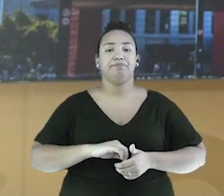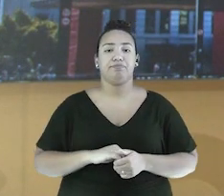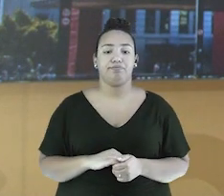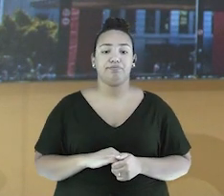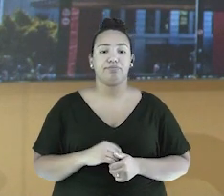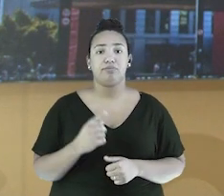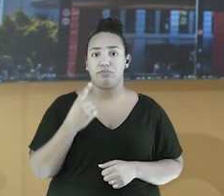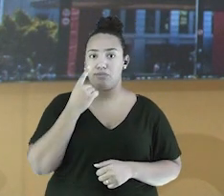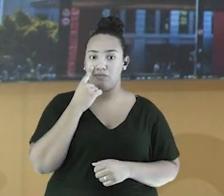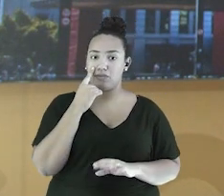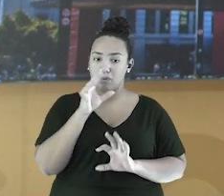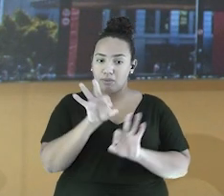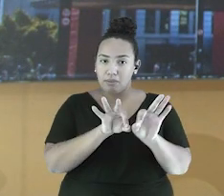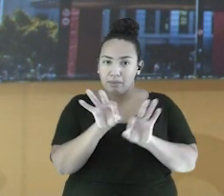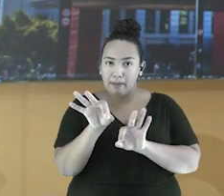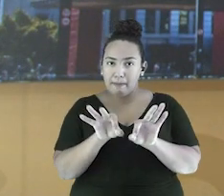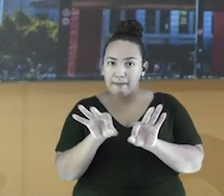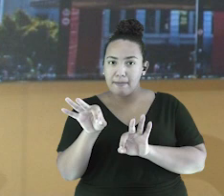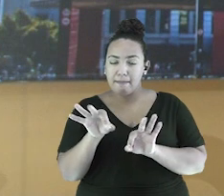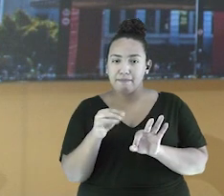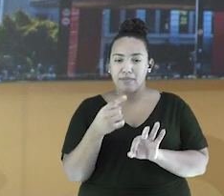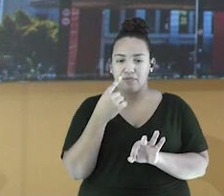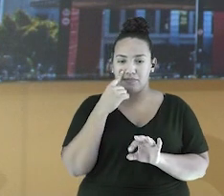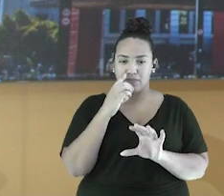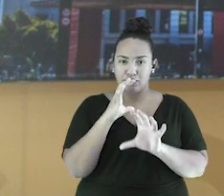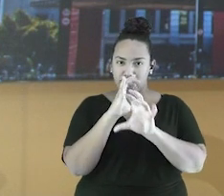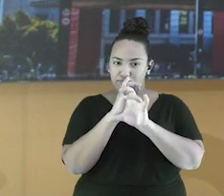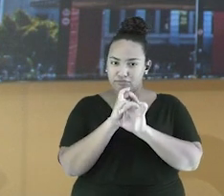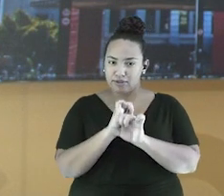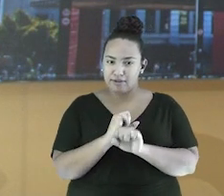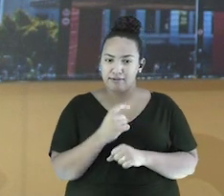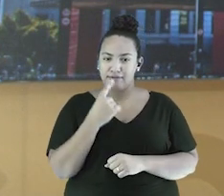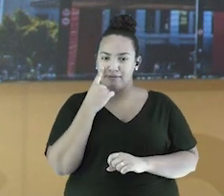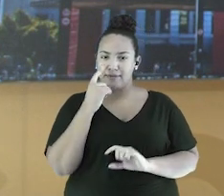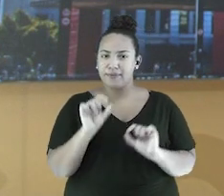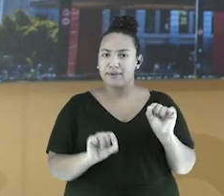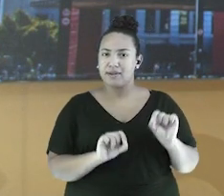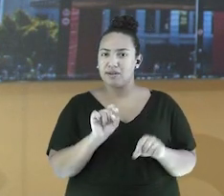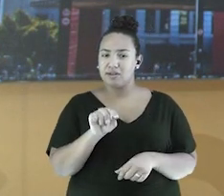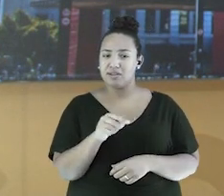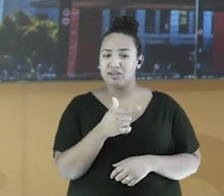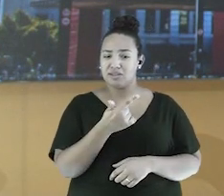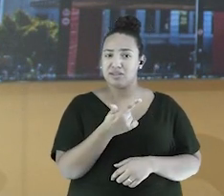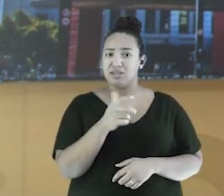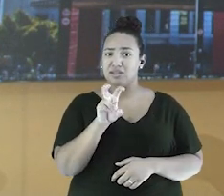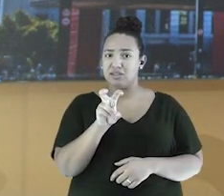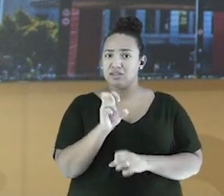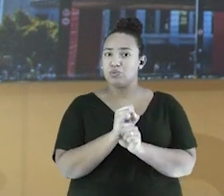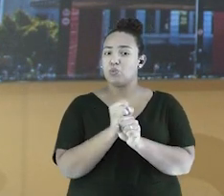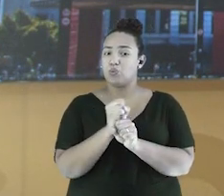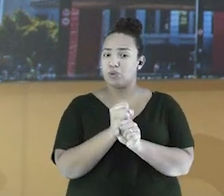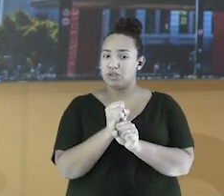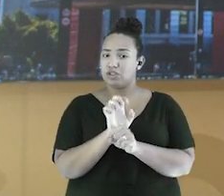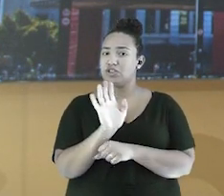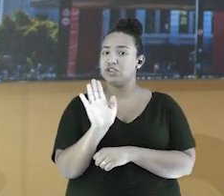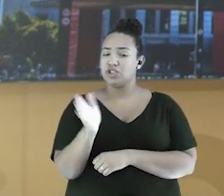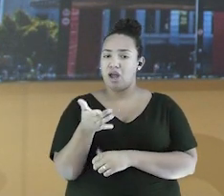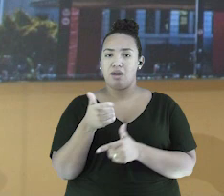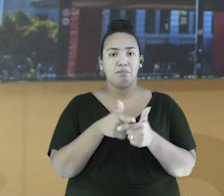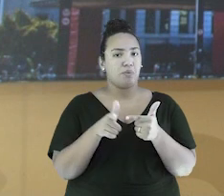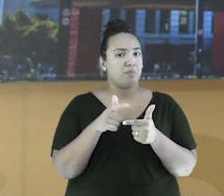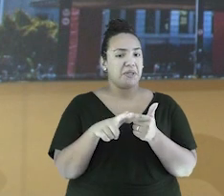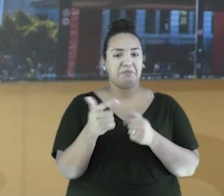de como ele foi bem projetado, é só fazer as contas e se dar conta de que ele está ali há 75 anos sem